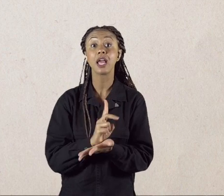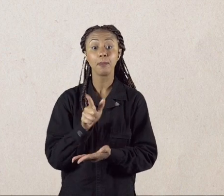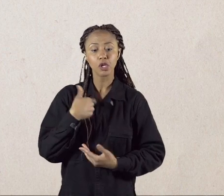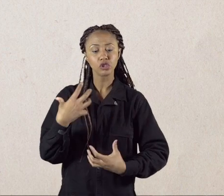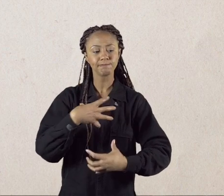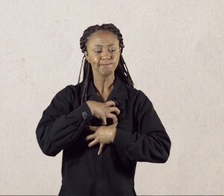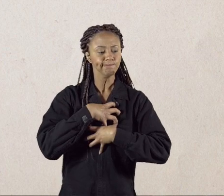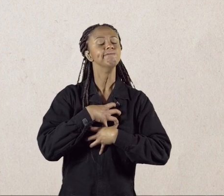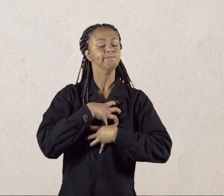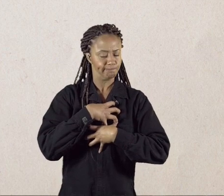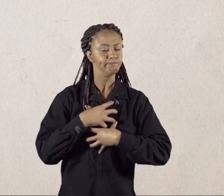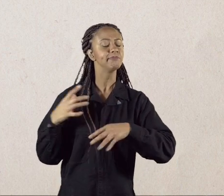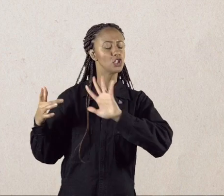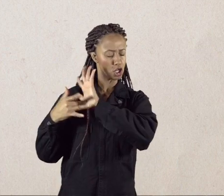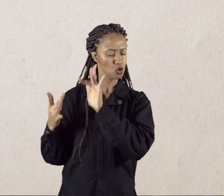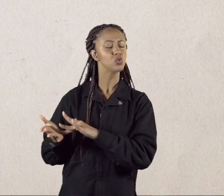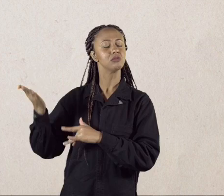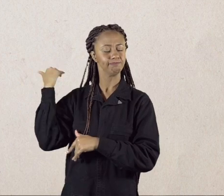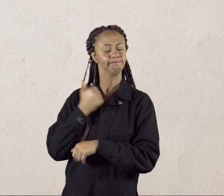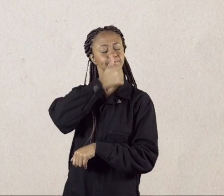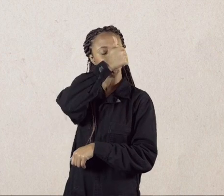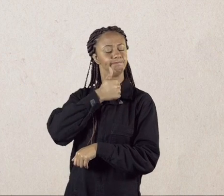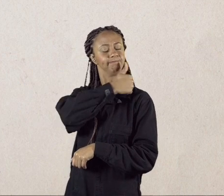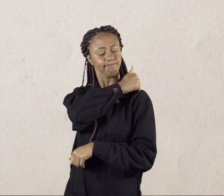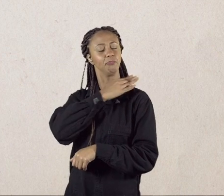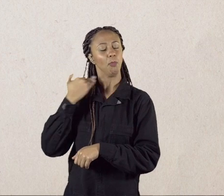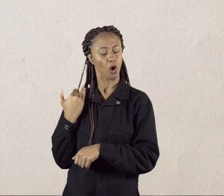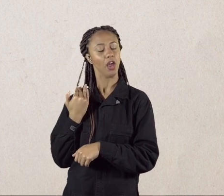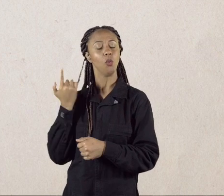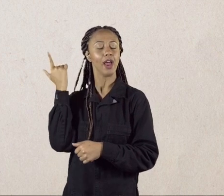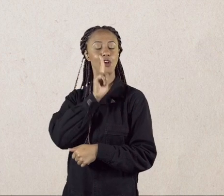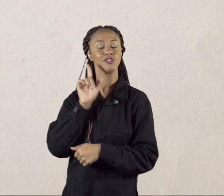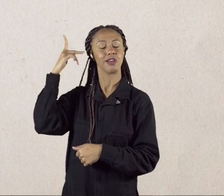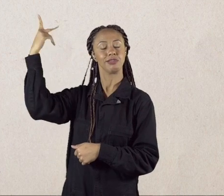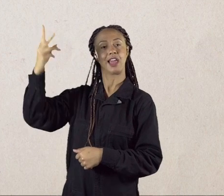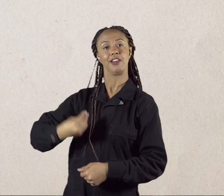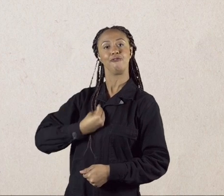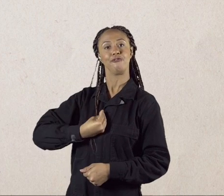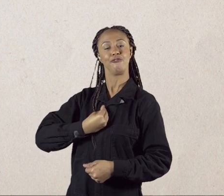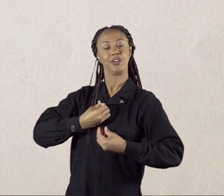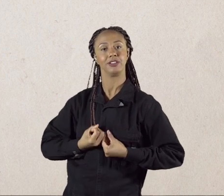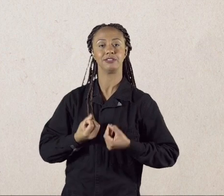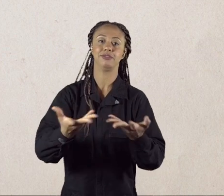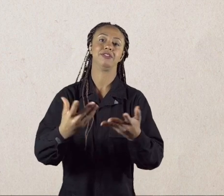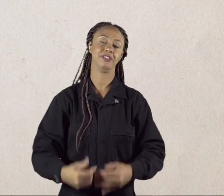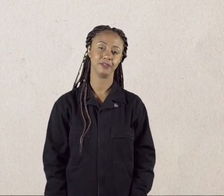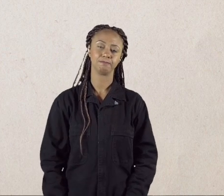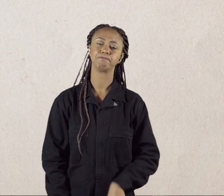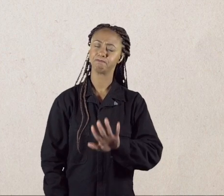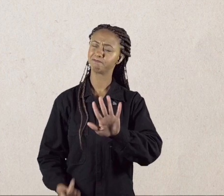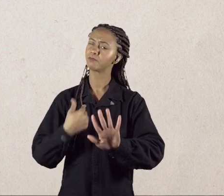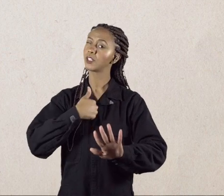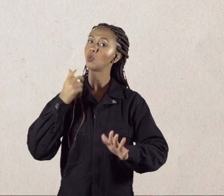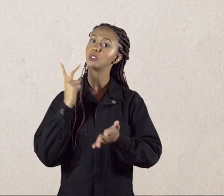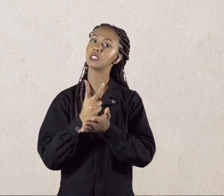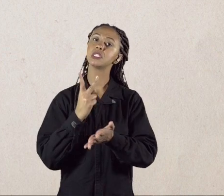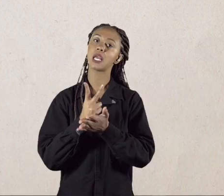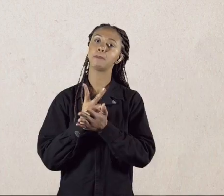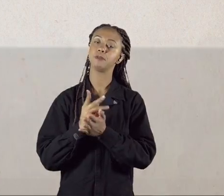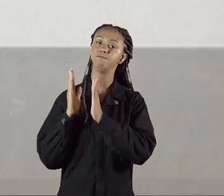Cristo aqui também a sua vida se manifeste em nós e eu tenho pedido a